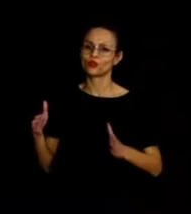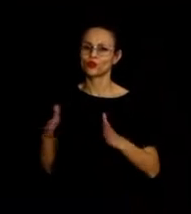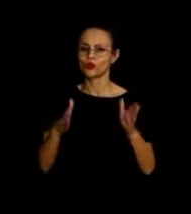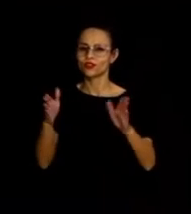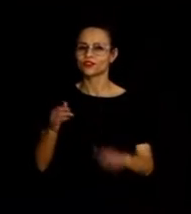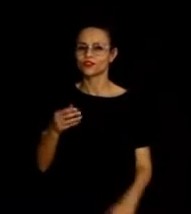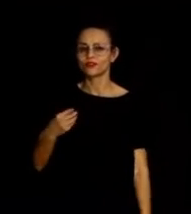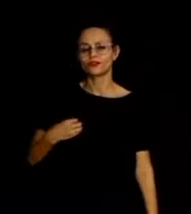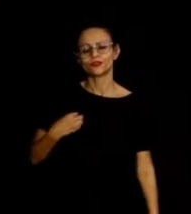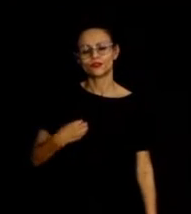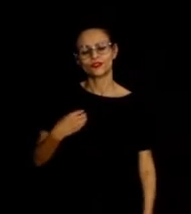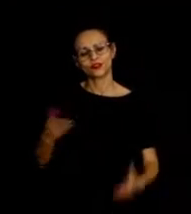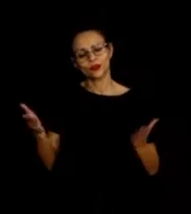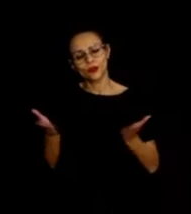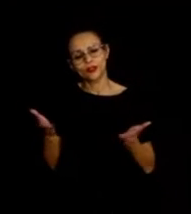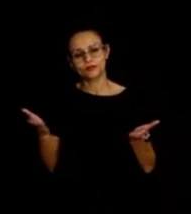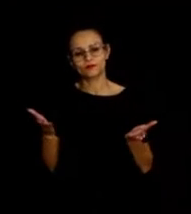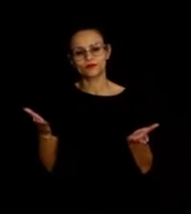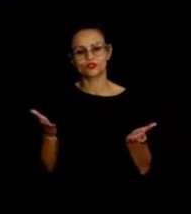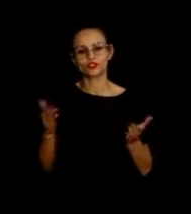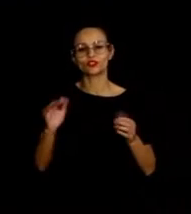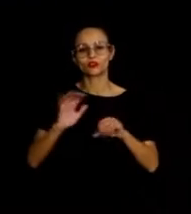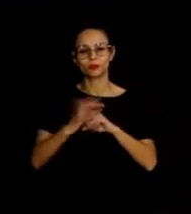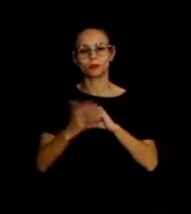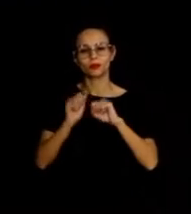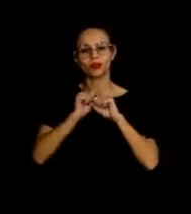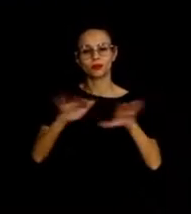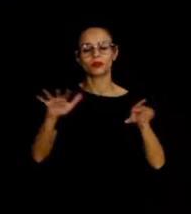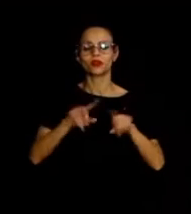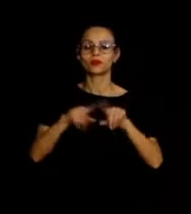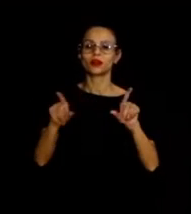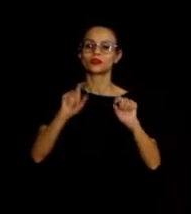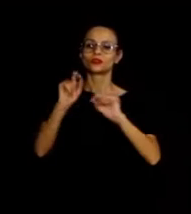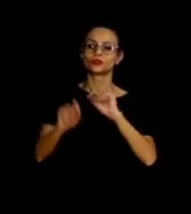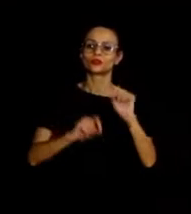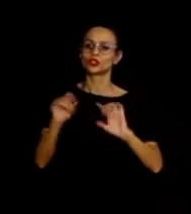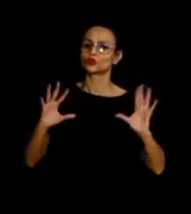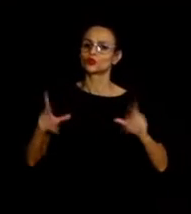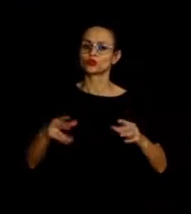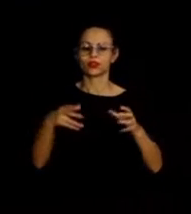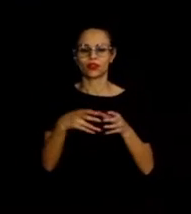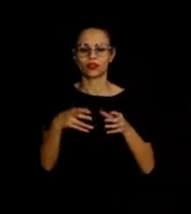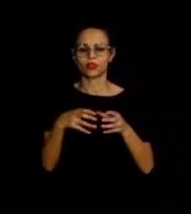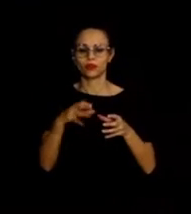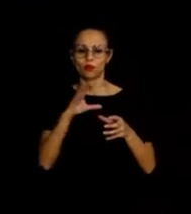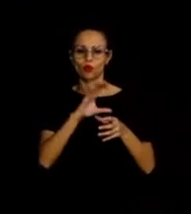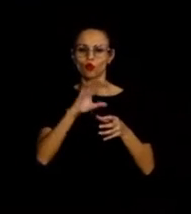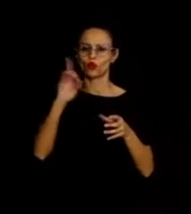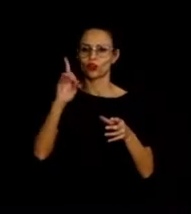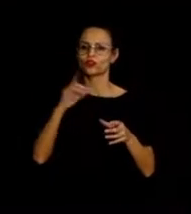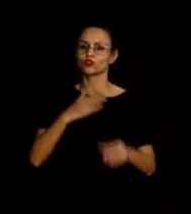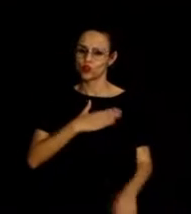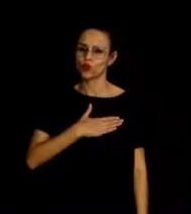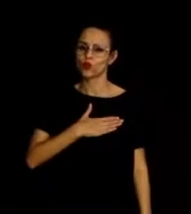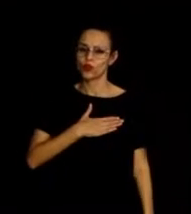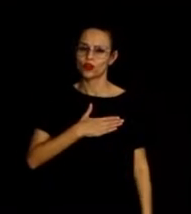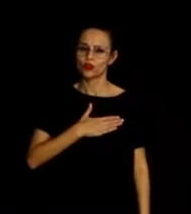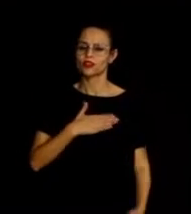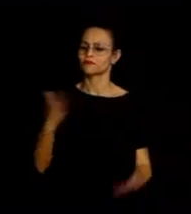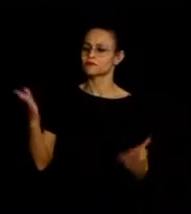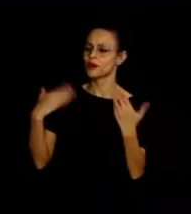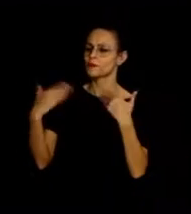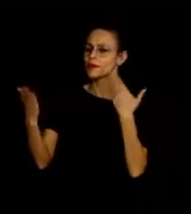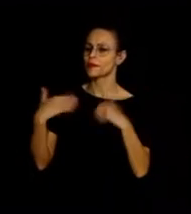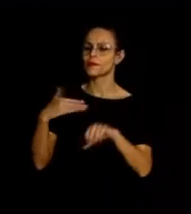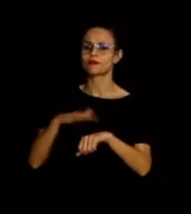infelizmente a gente tá no momento agora de pandemia mas a toda a equipe assim de coordenação o que gosta também um pouco de